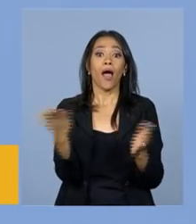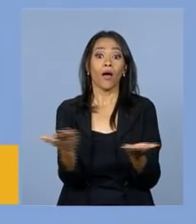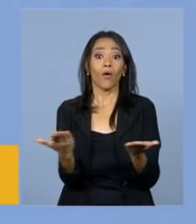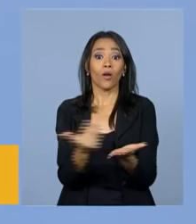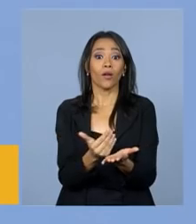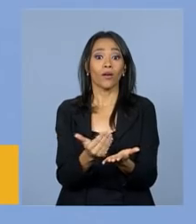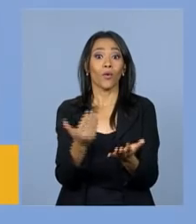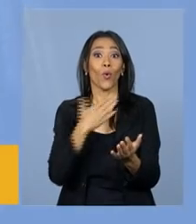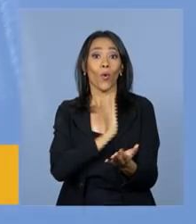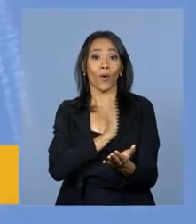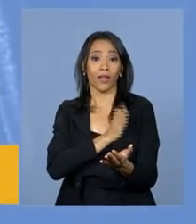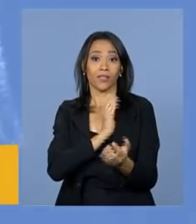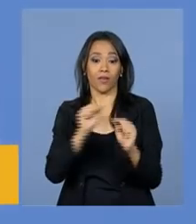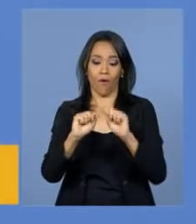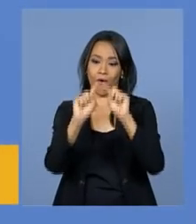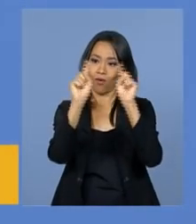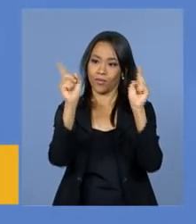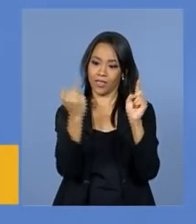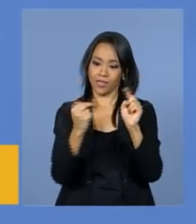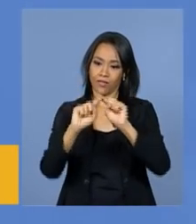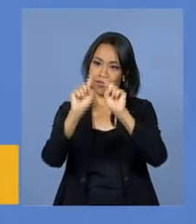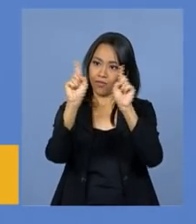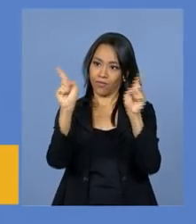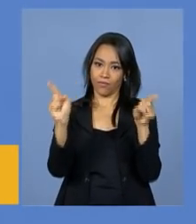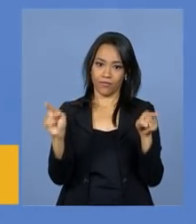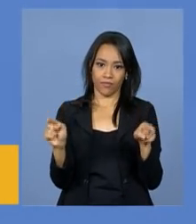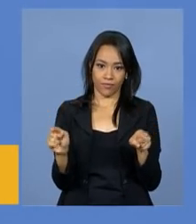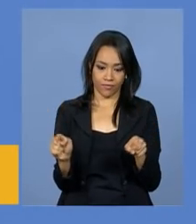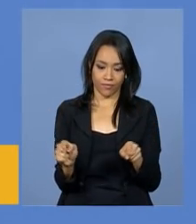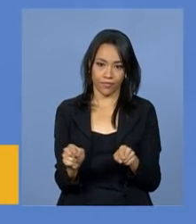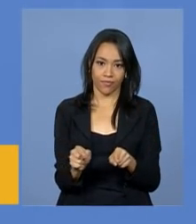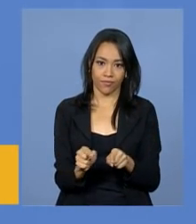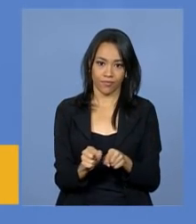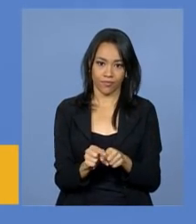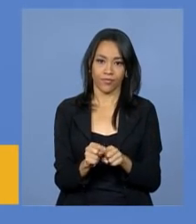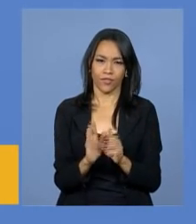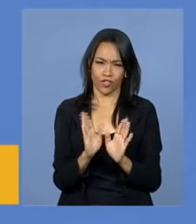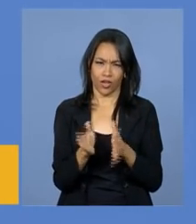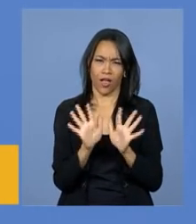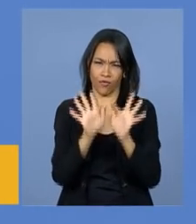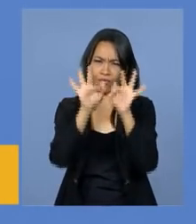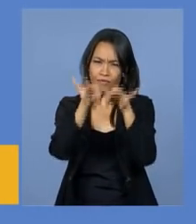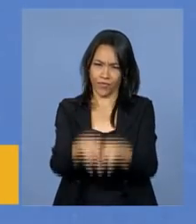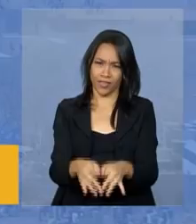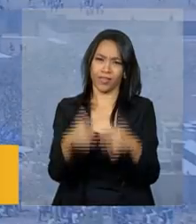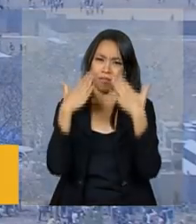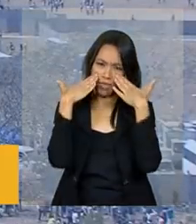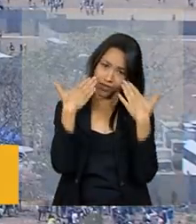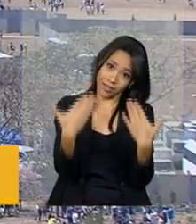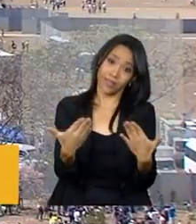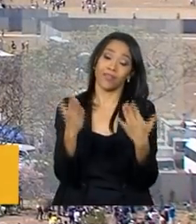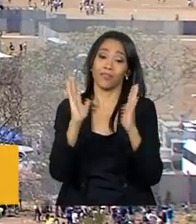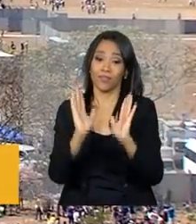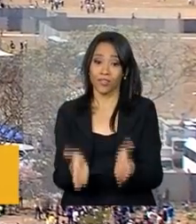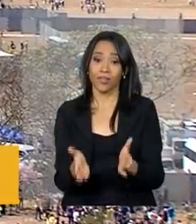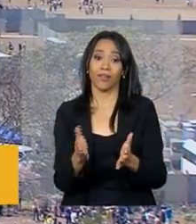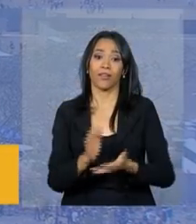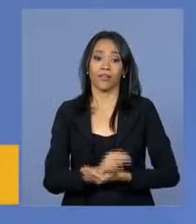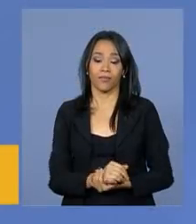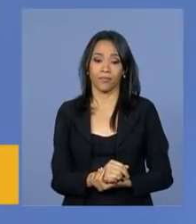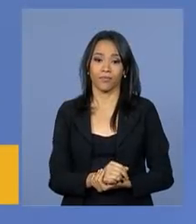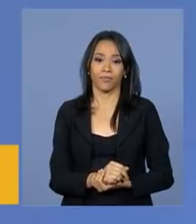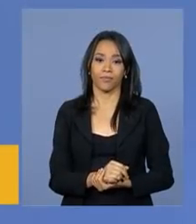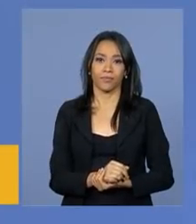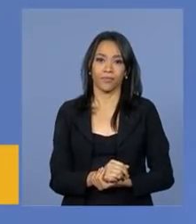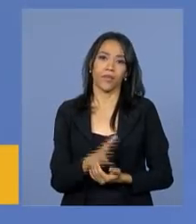sim, o coração. Sim, sim, verdade. Já estamos chegando ao final da demonstração. Infelizmente, uma demonstração